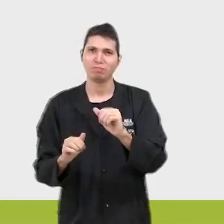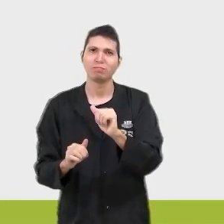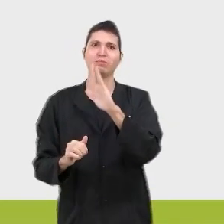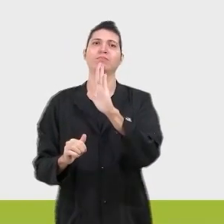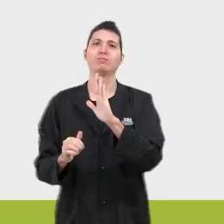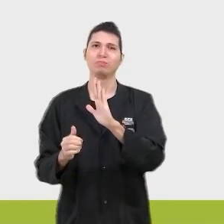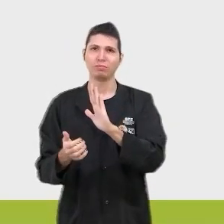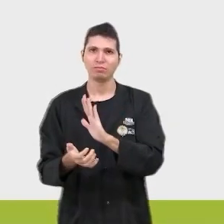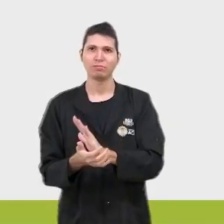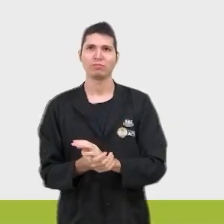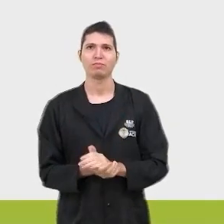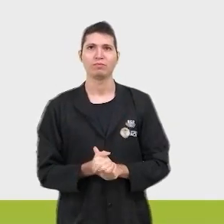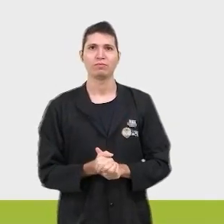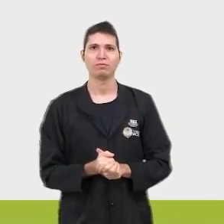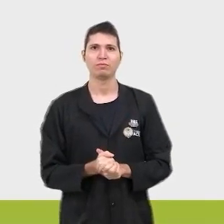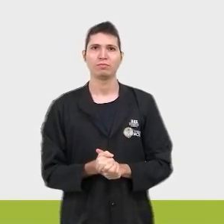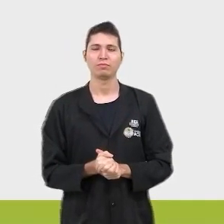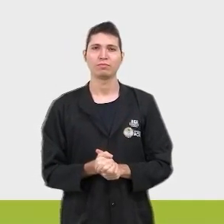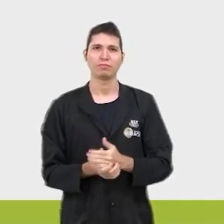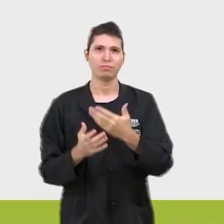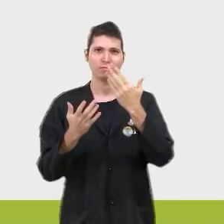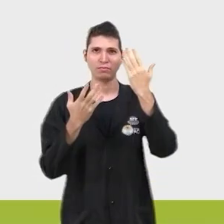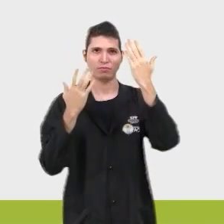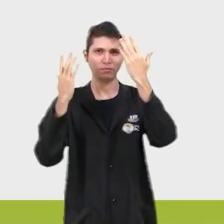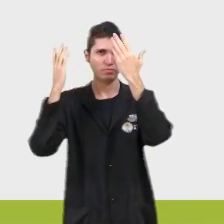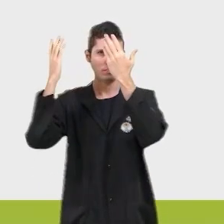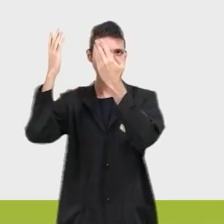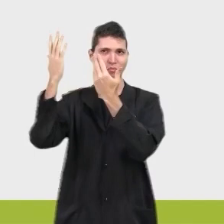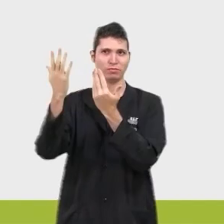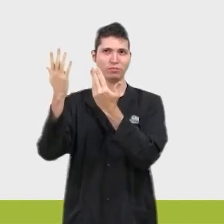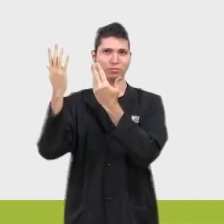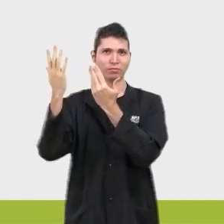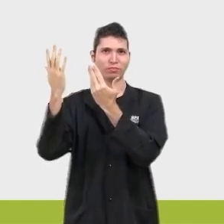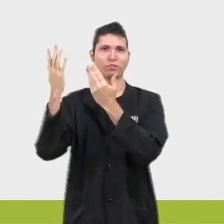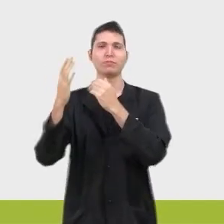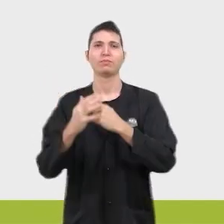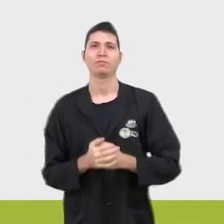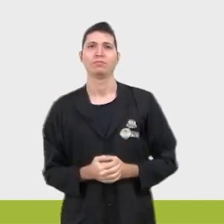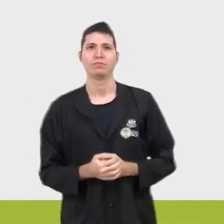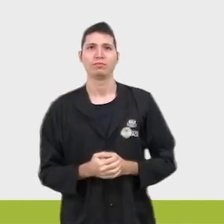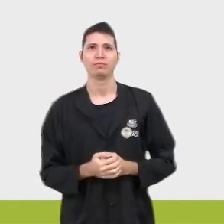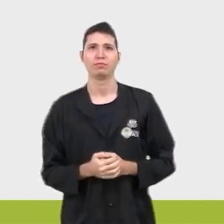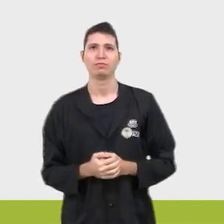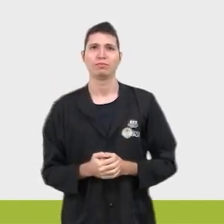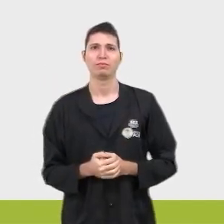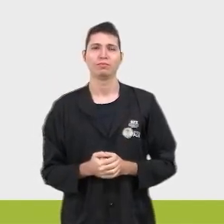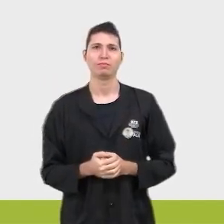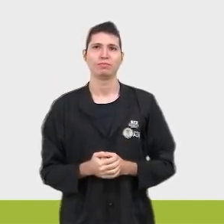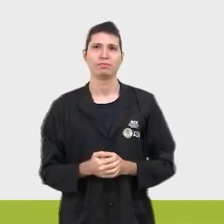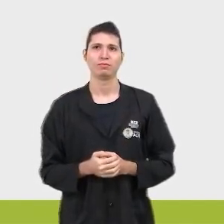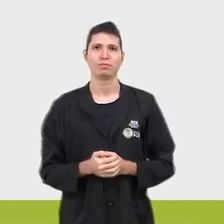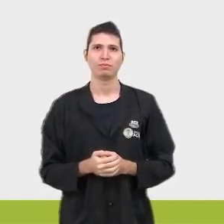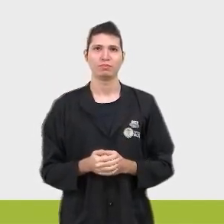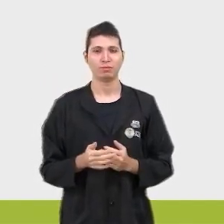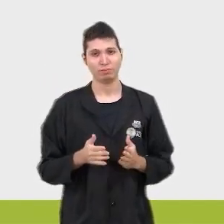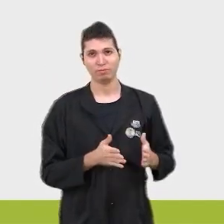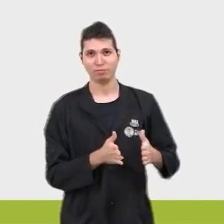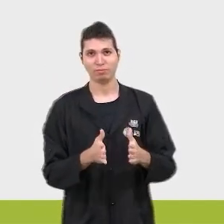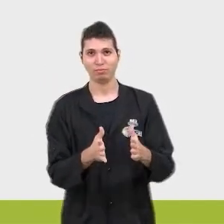que eles estão construindo. Tá? É um corredor, para nós humanos, corredor de